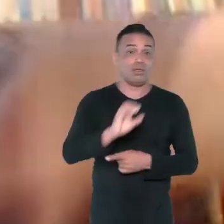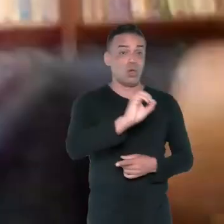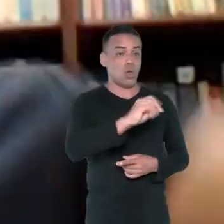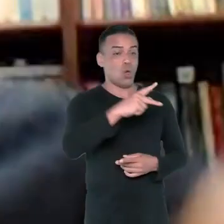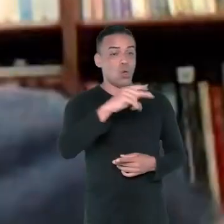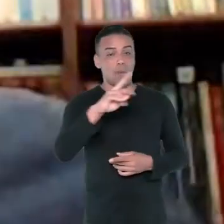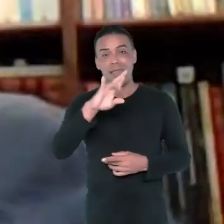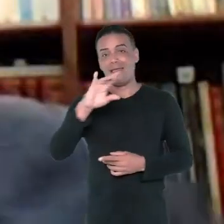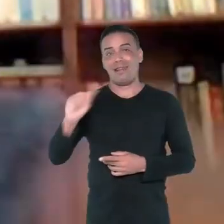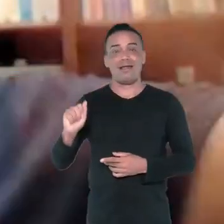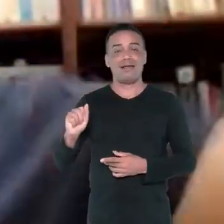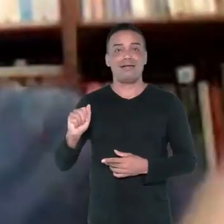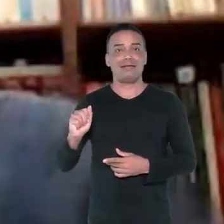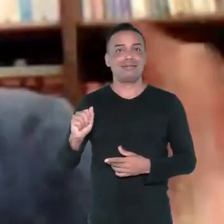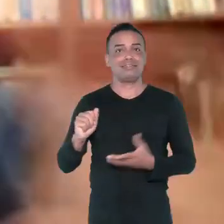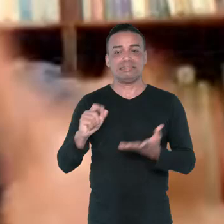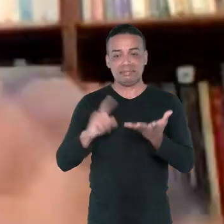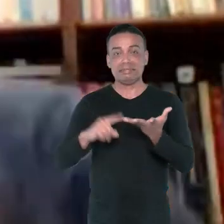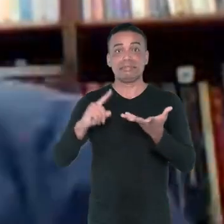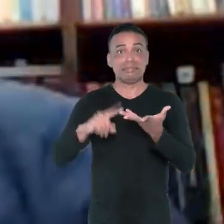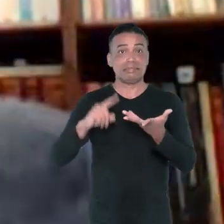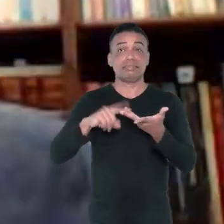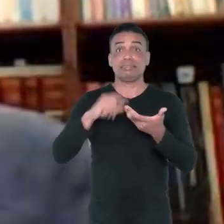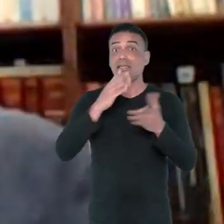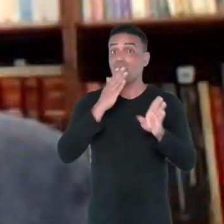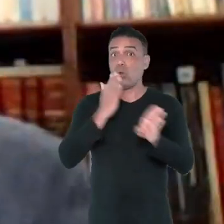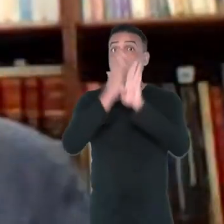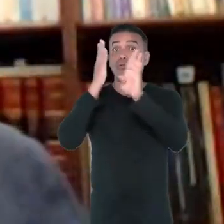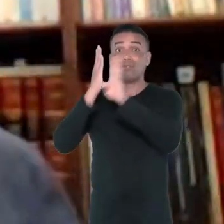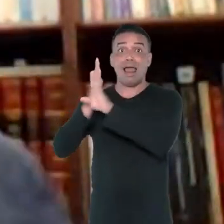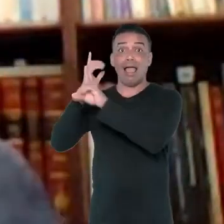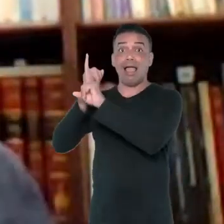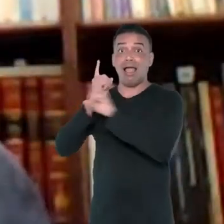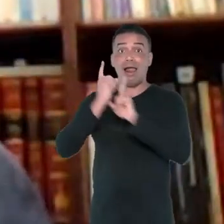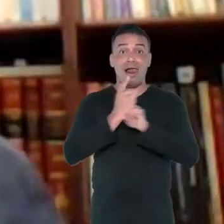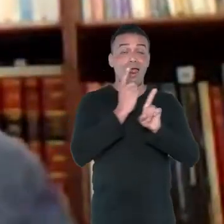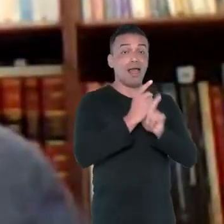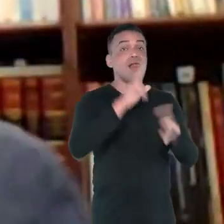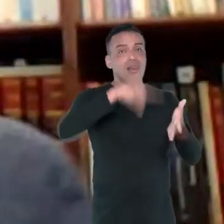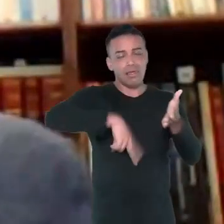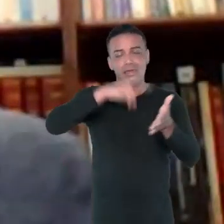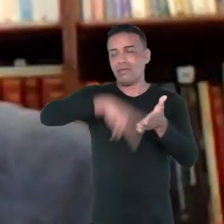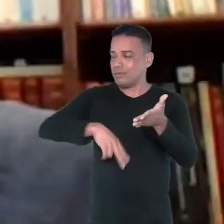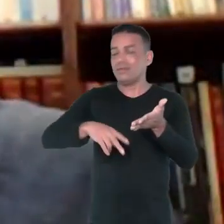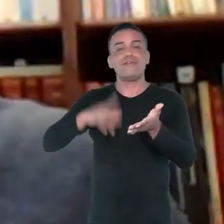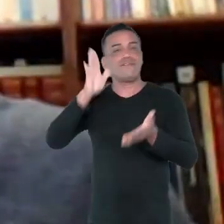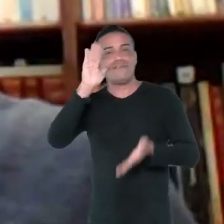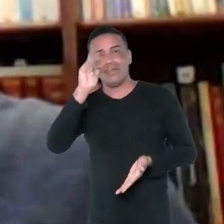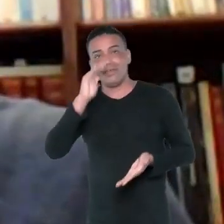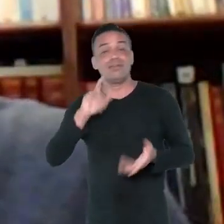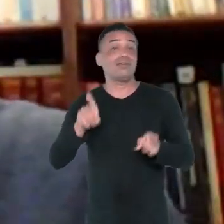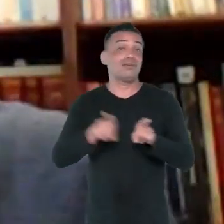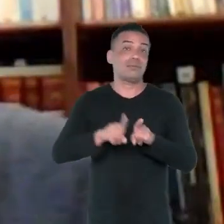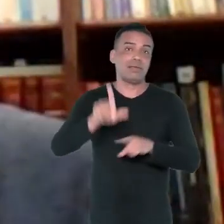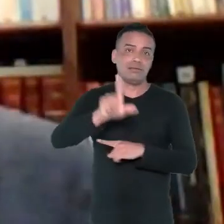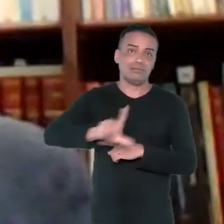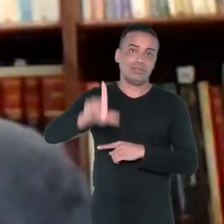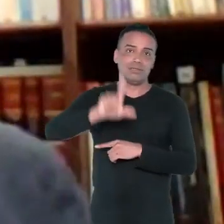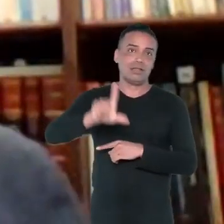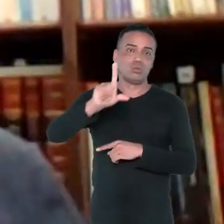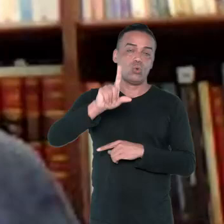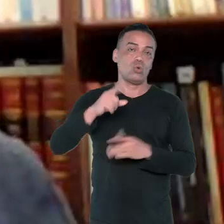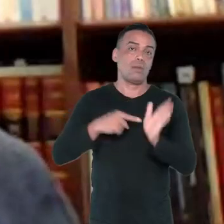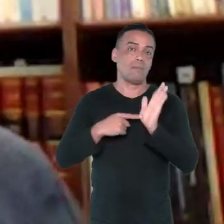ópera, o máximo que eu pude encontrar, né? E também literatura que